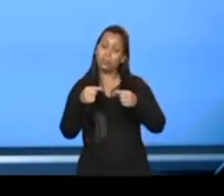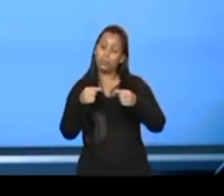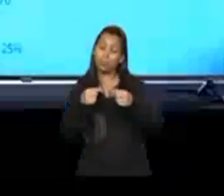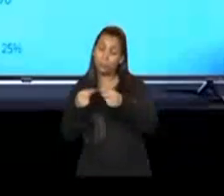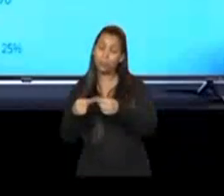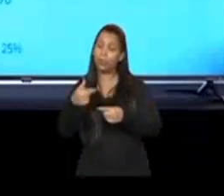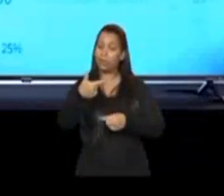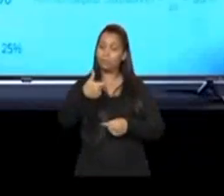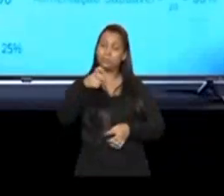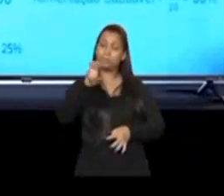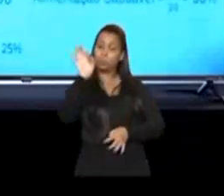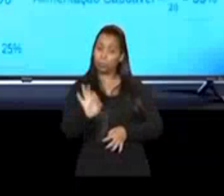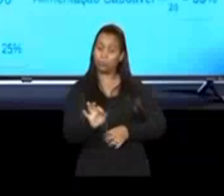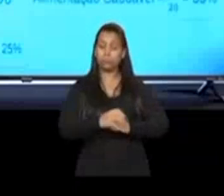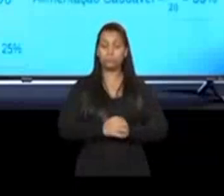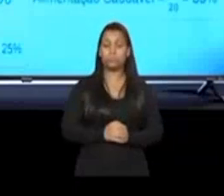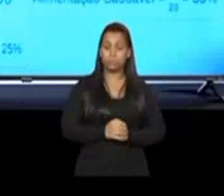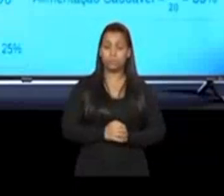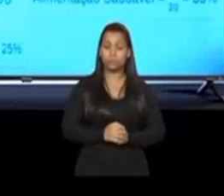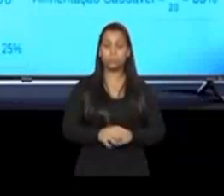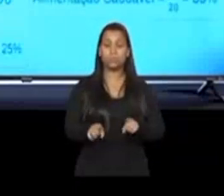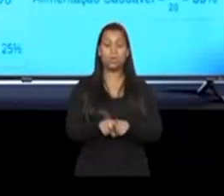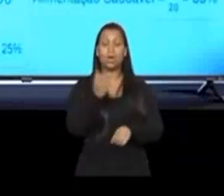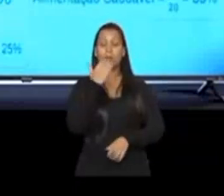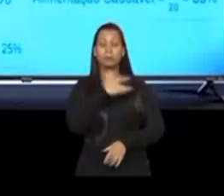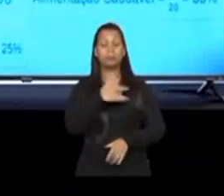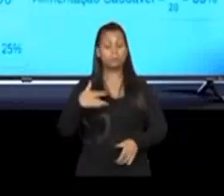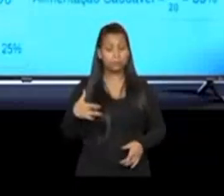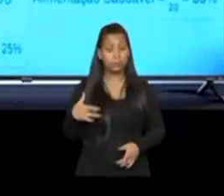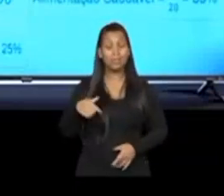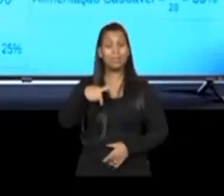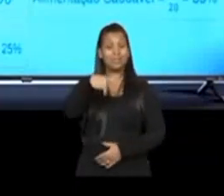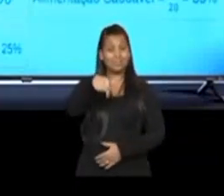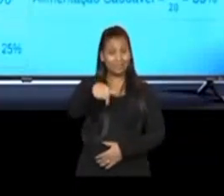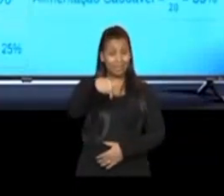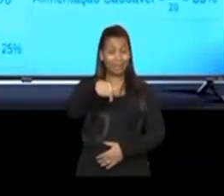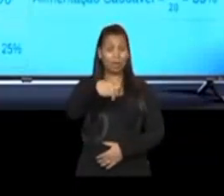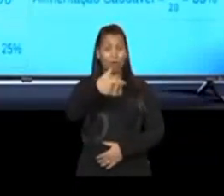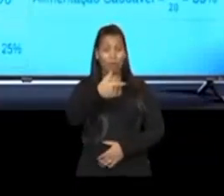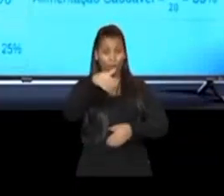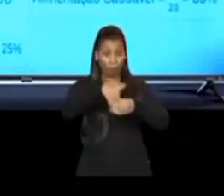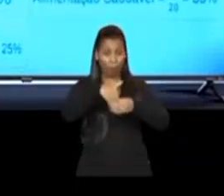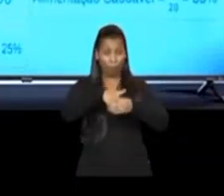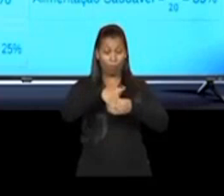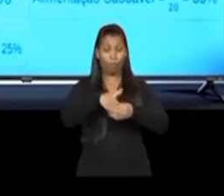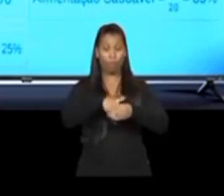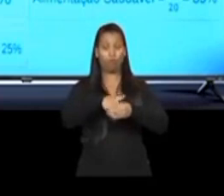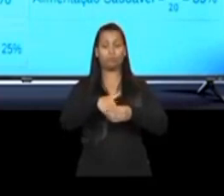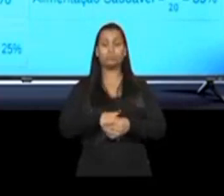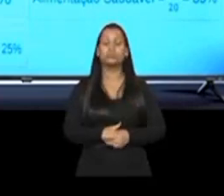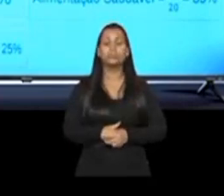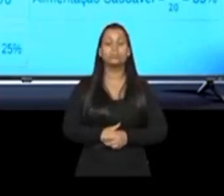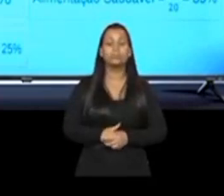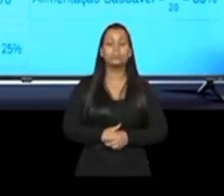25%. Já a alimentação saudável recebeu 7 dos 20 votos, o que representa o número